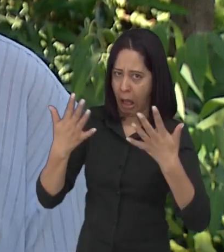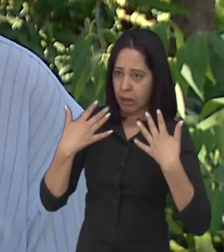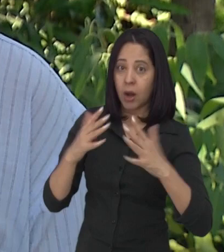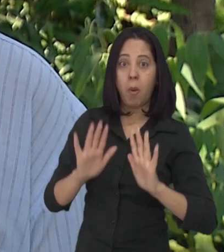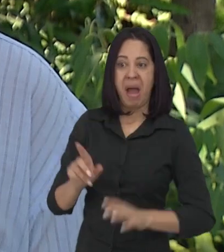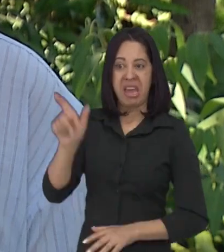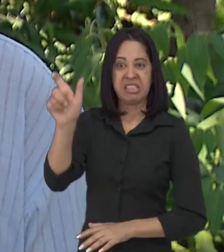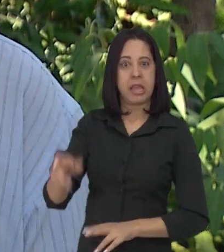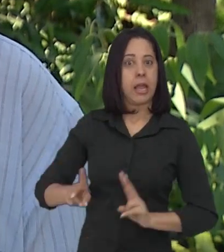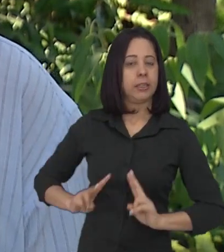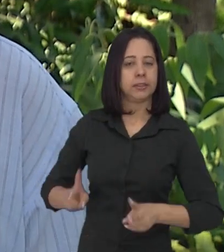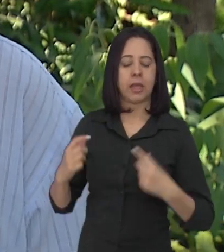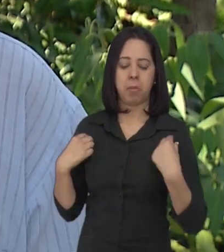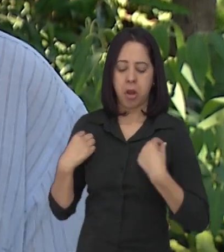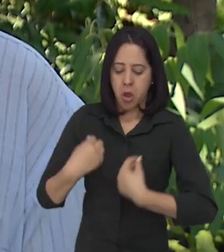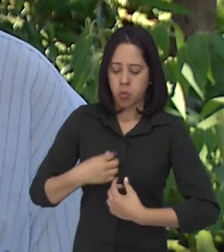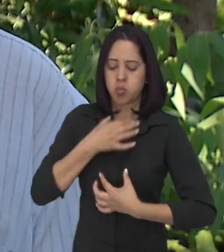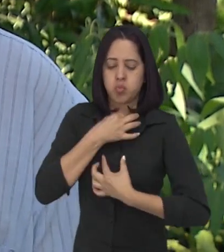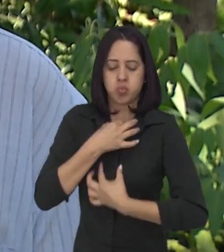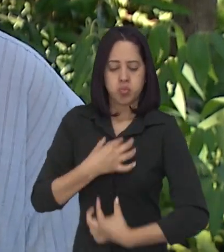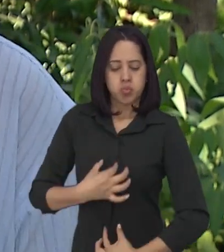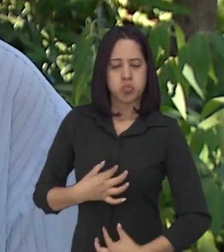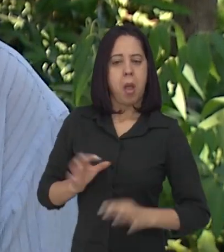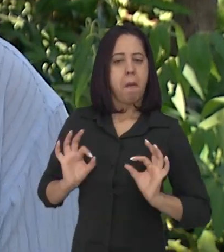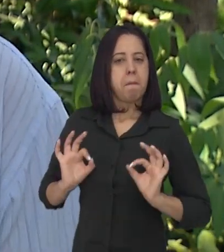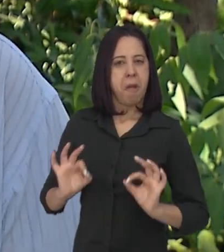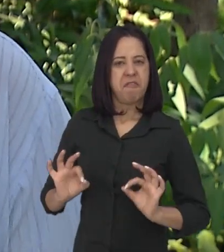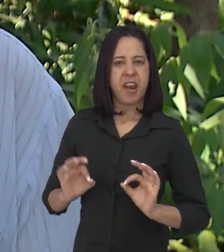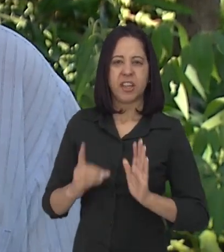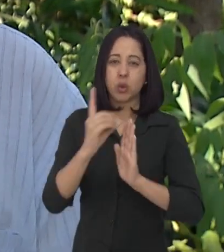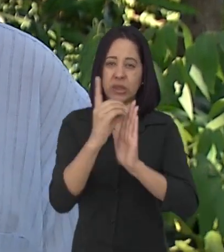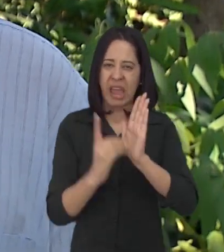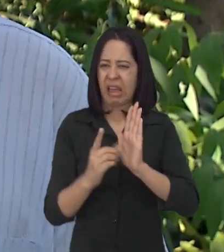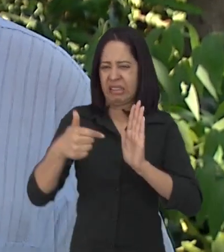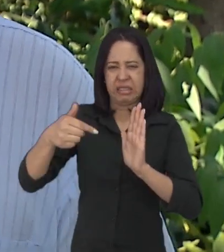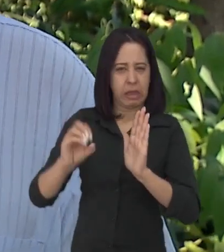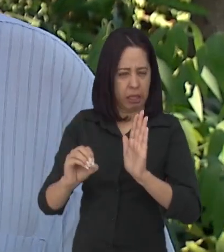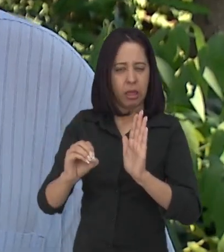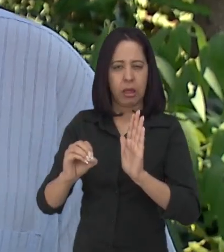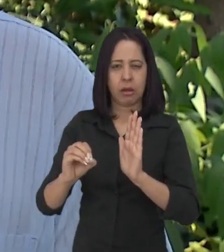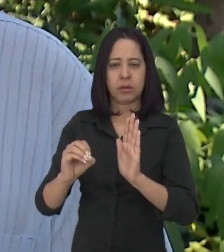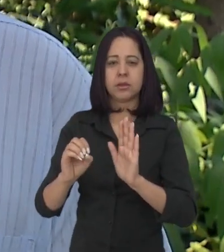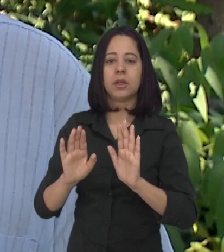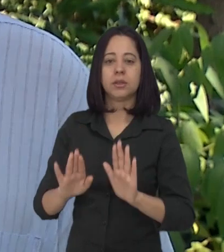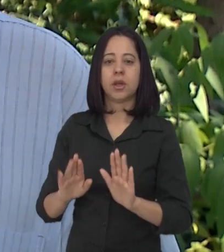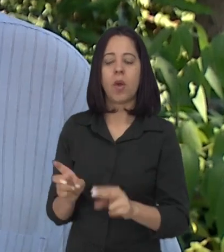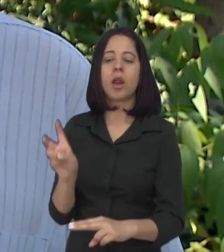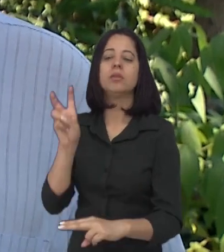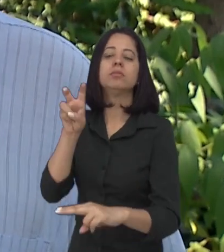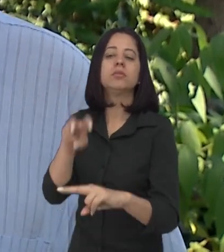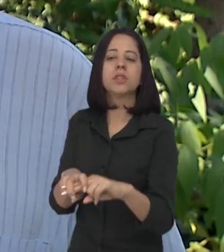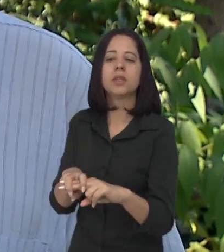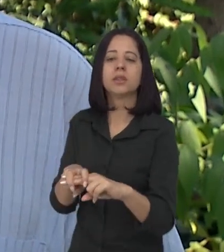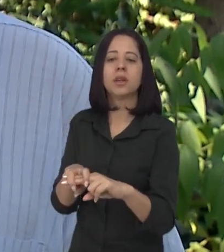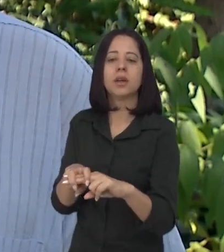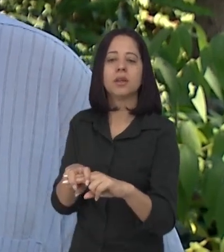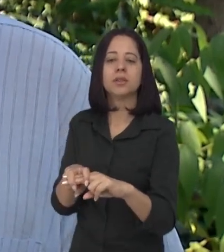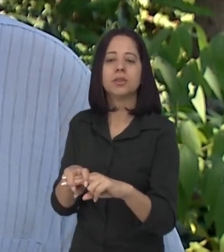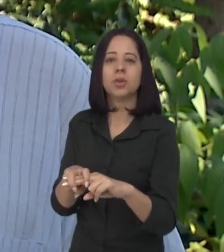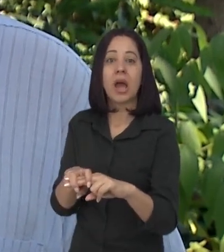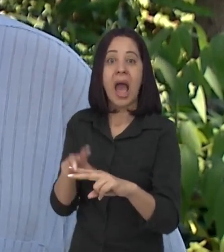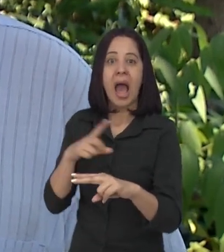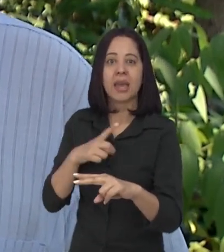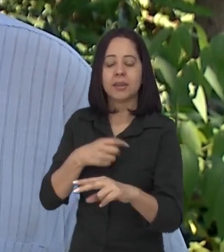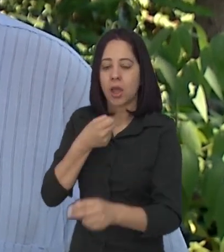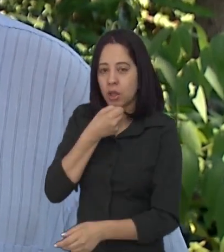quente, né? Já numa época que não se usava mais paletó, estou falando aí da década de 70, né? Sentava lá e com